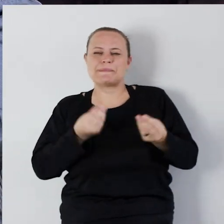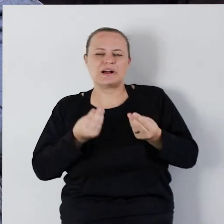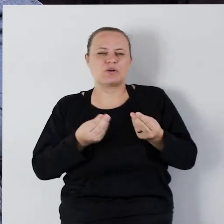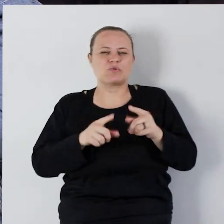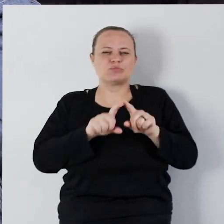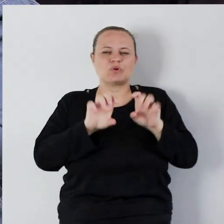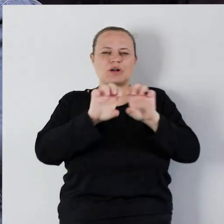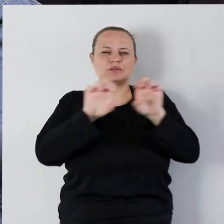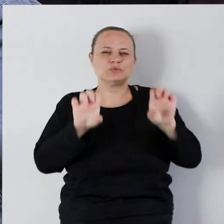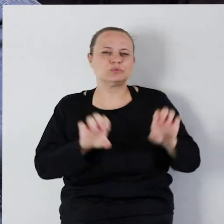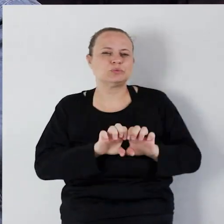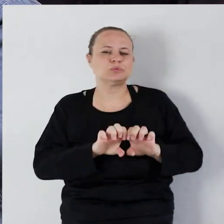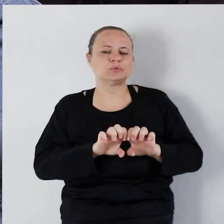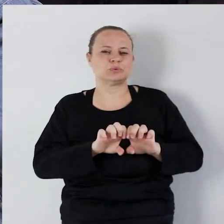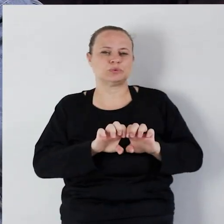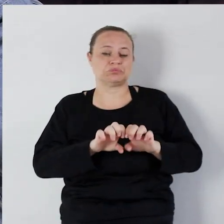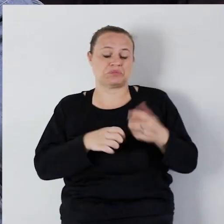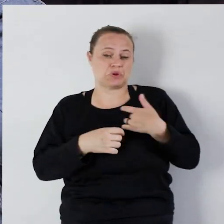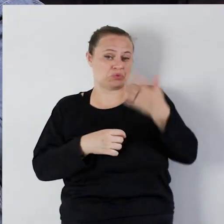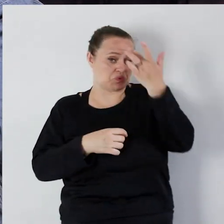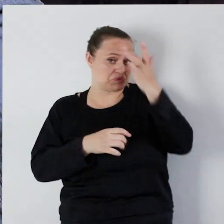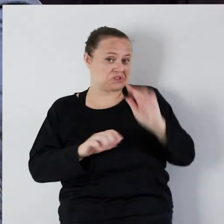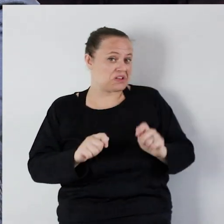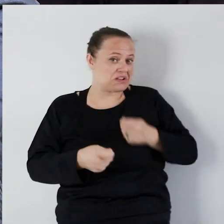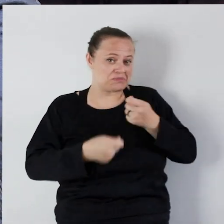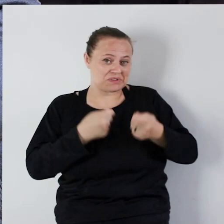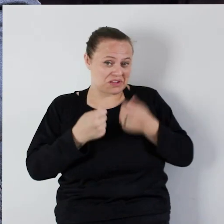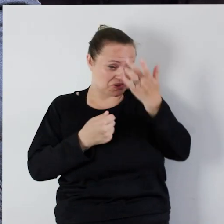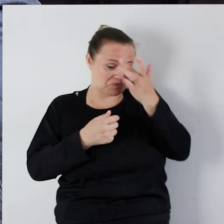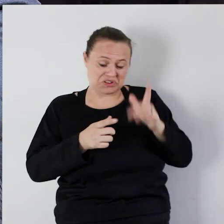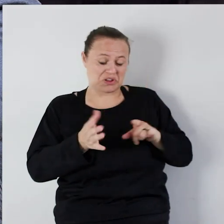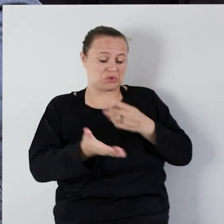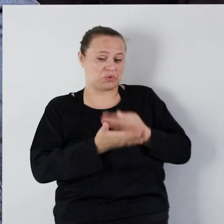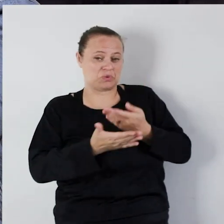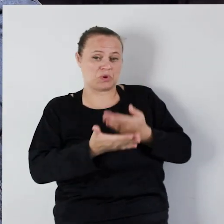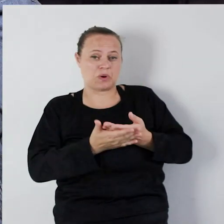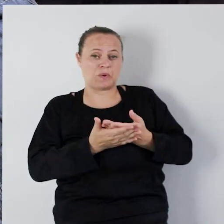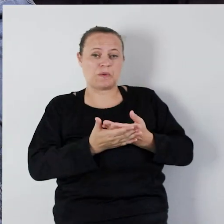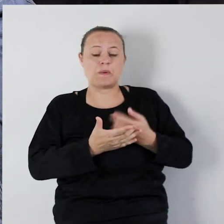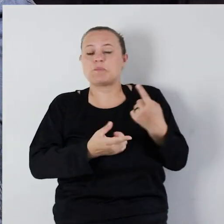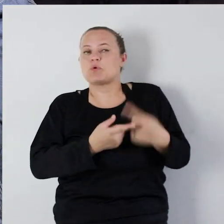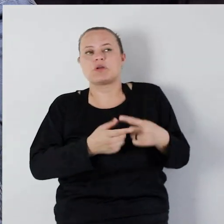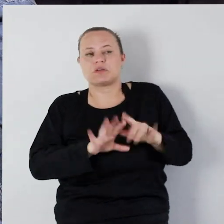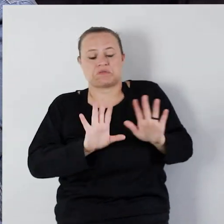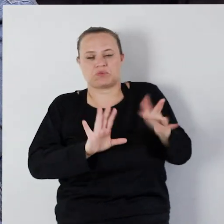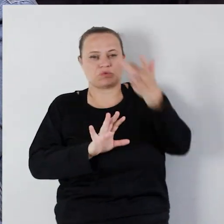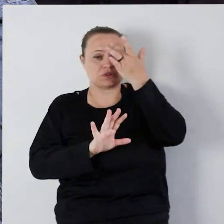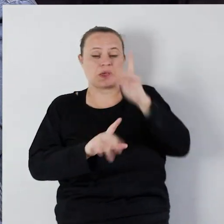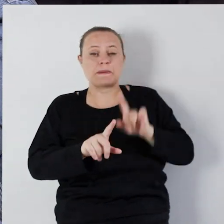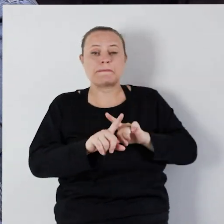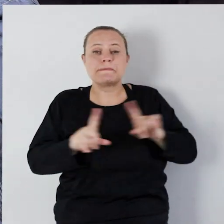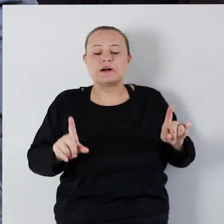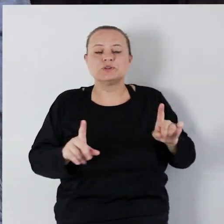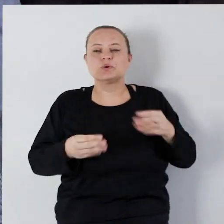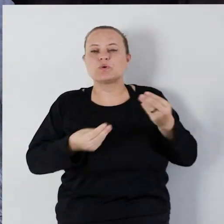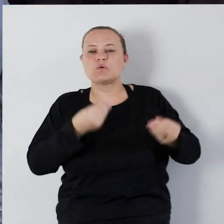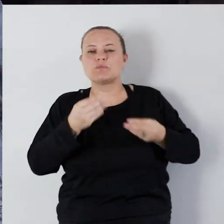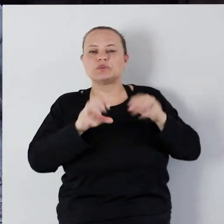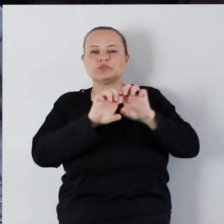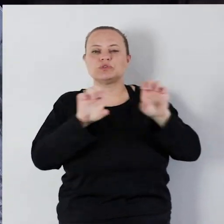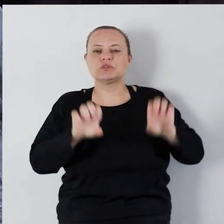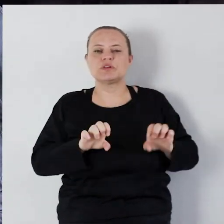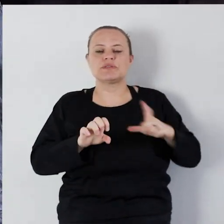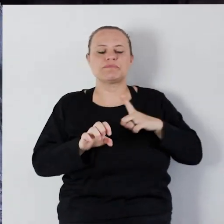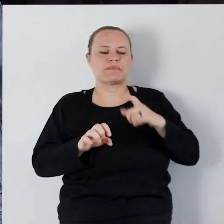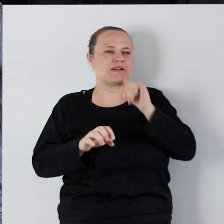mesmo tempo um desafio que é o quanto essa estrutura, aí eu não sou